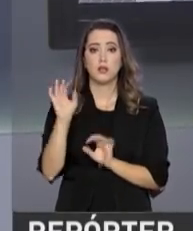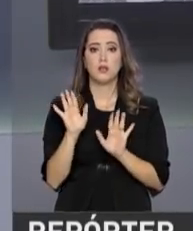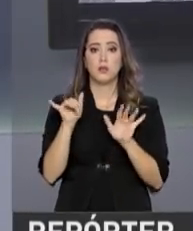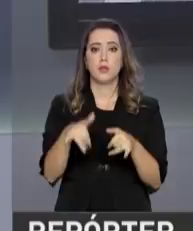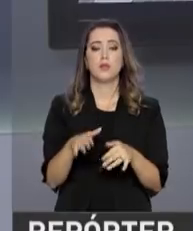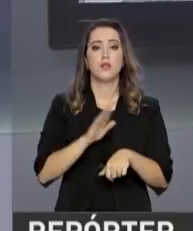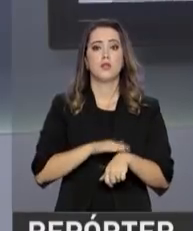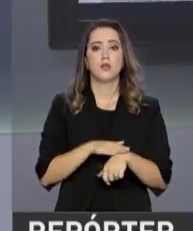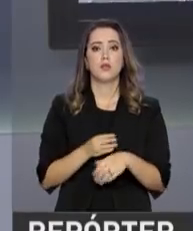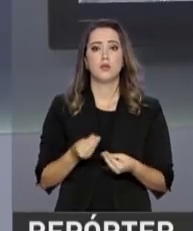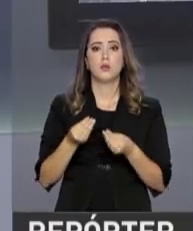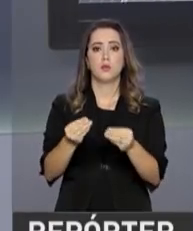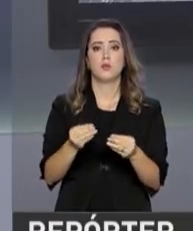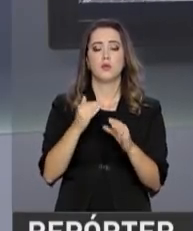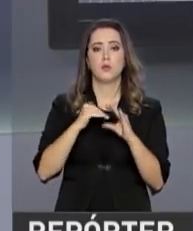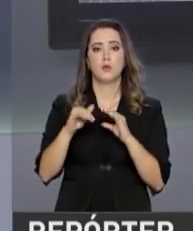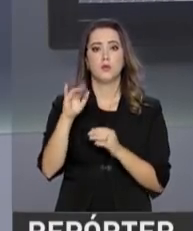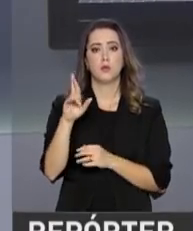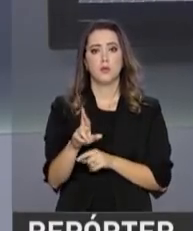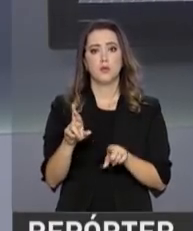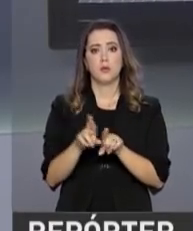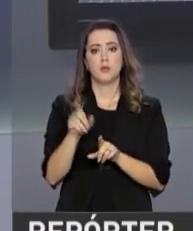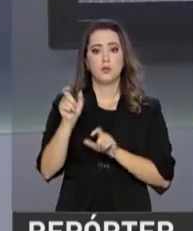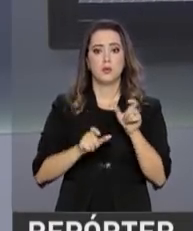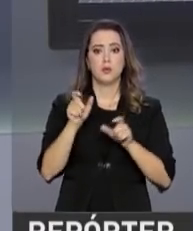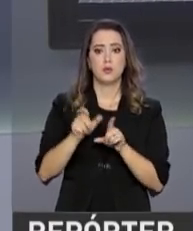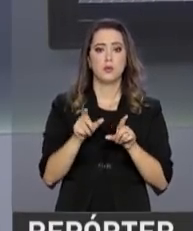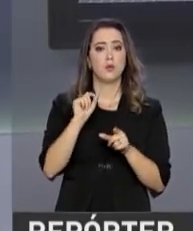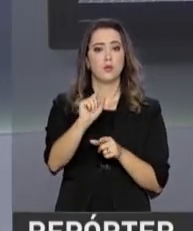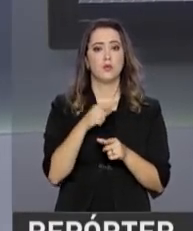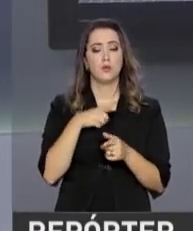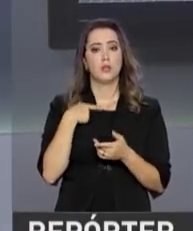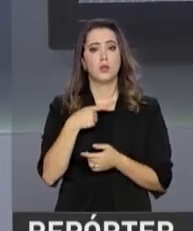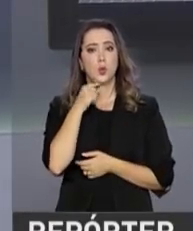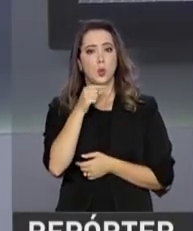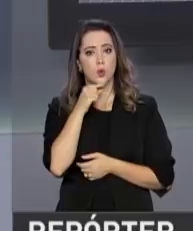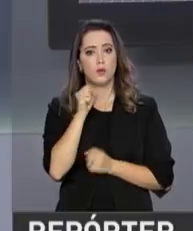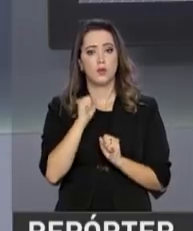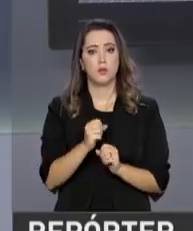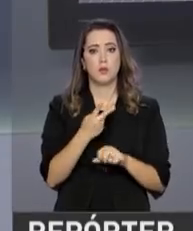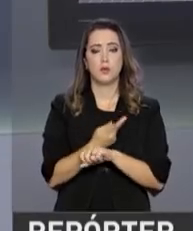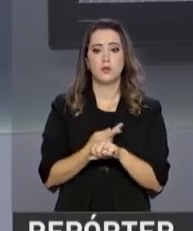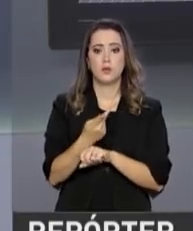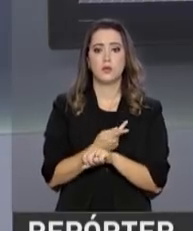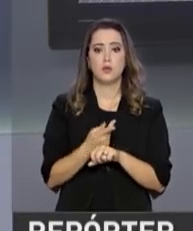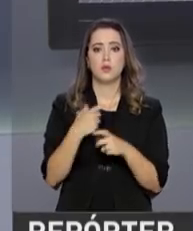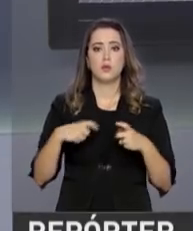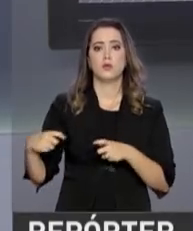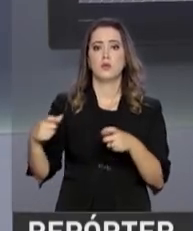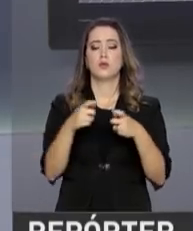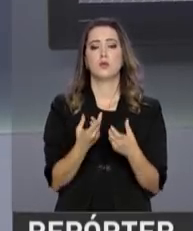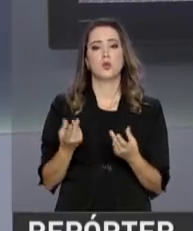da declaração do Imposto de Renda para pessoas físicas. Quem tem dúvidas sobre o Imposto de Renda pode procurar os núcleos de